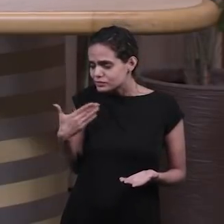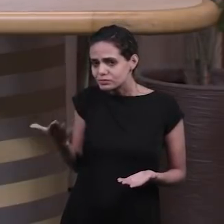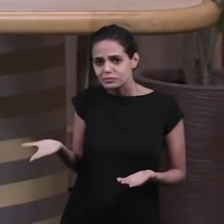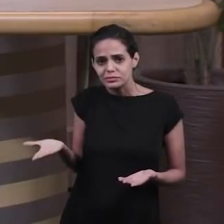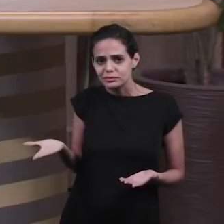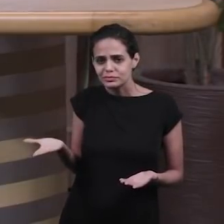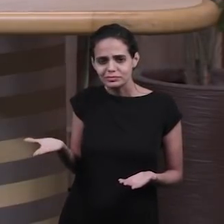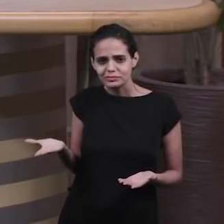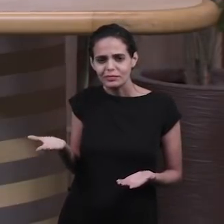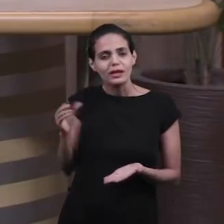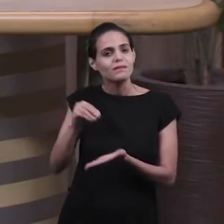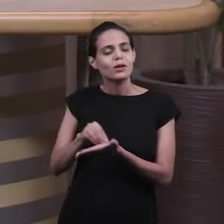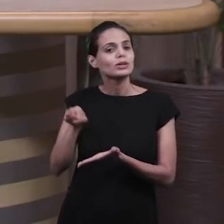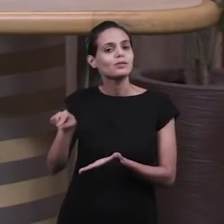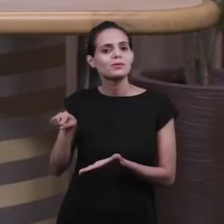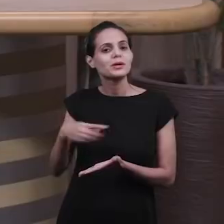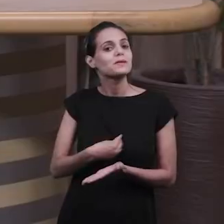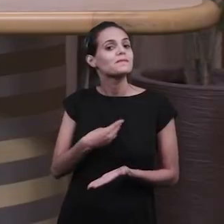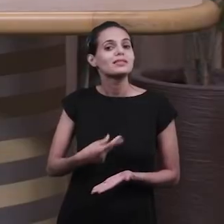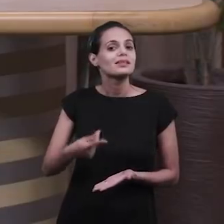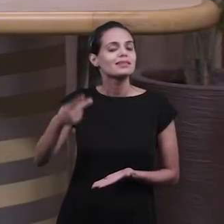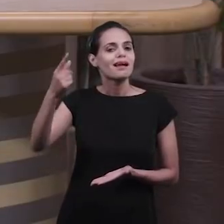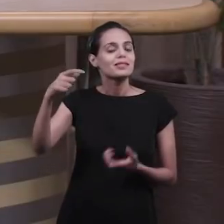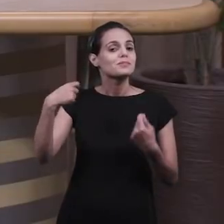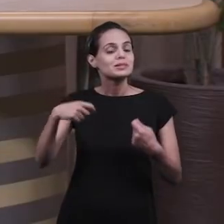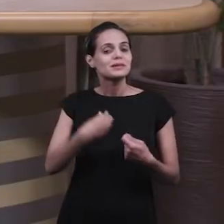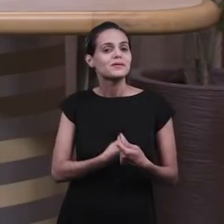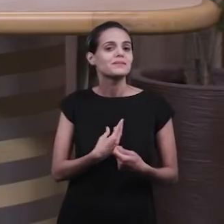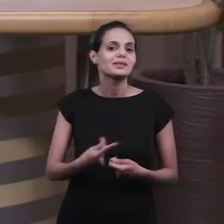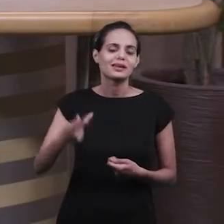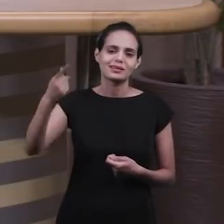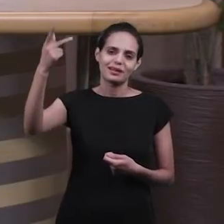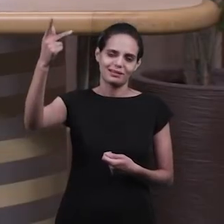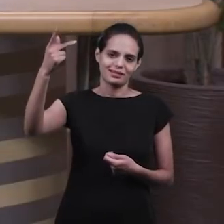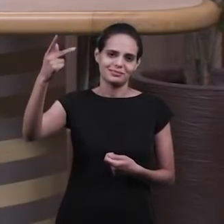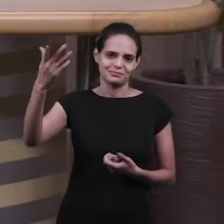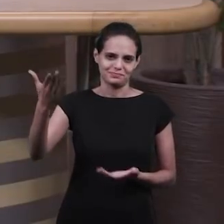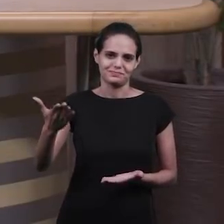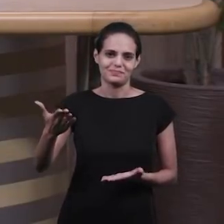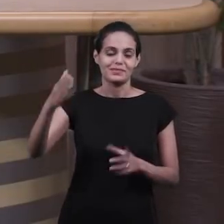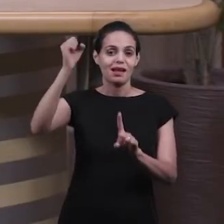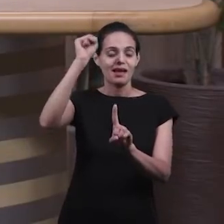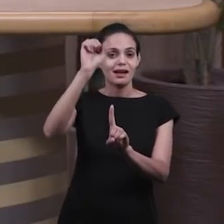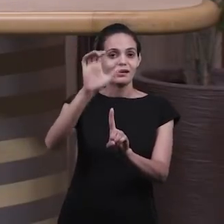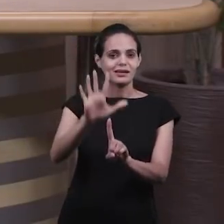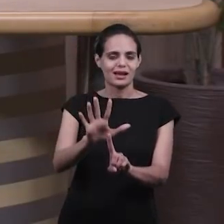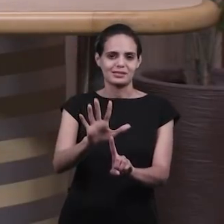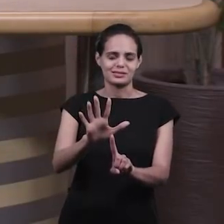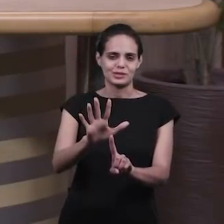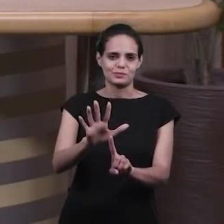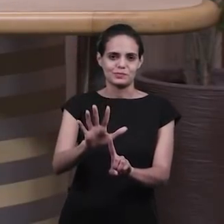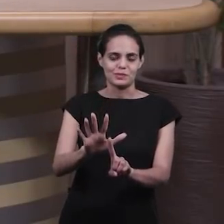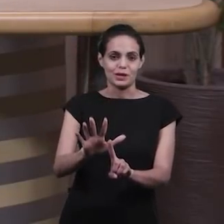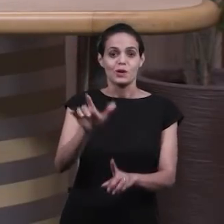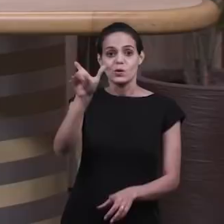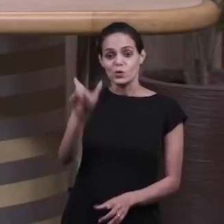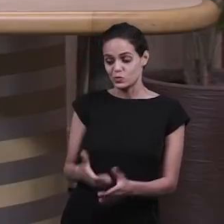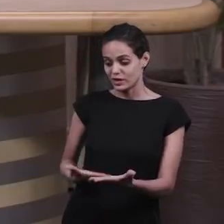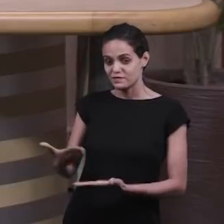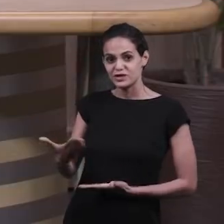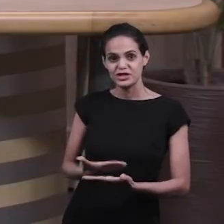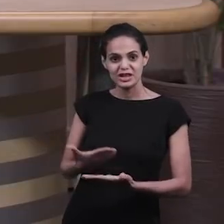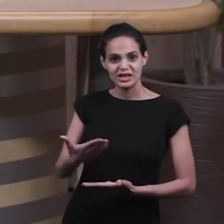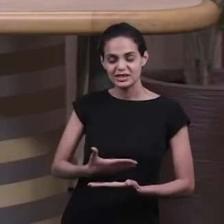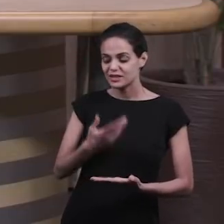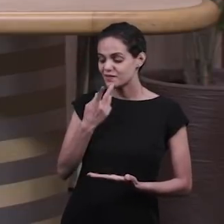o que é... Há uma coisa muito interessante que se chama palavra de graça. Então, aquele evangelista, ele deu uma palavra